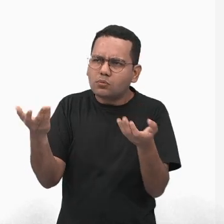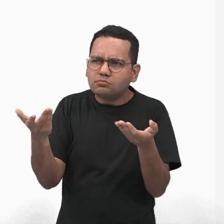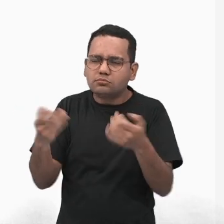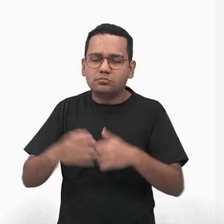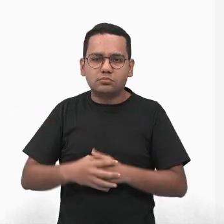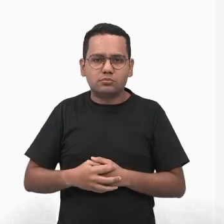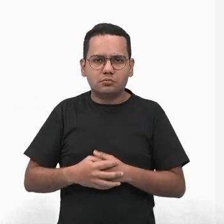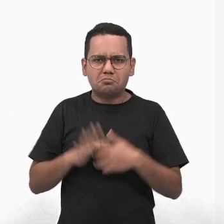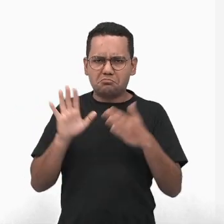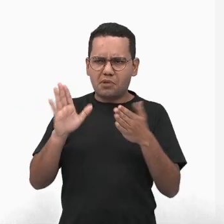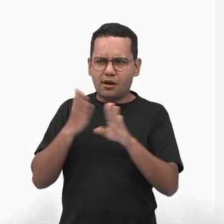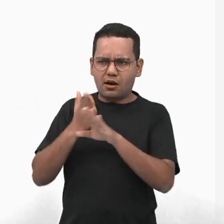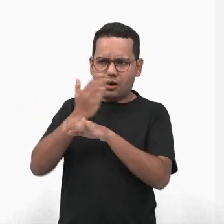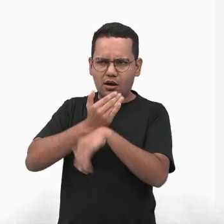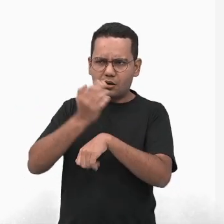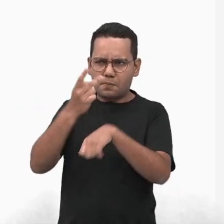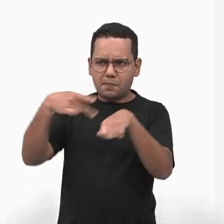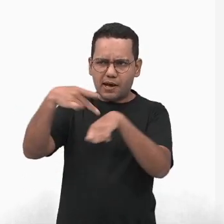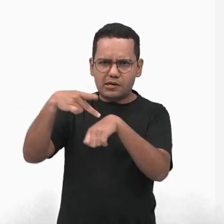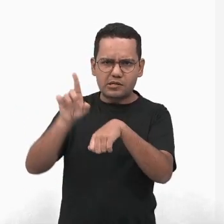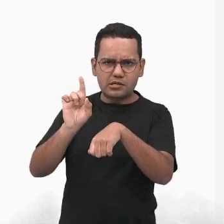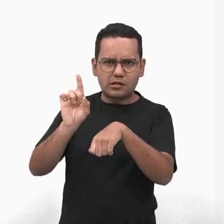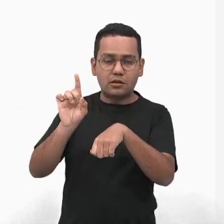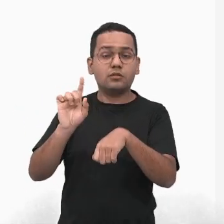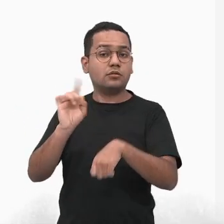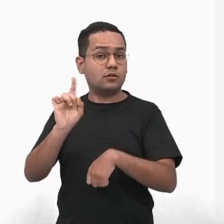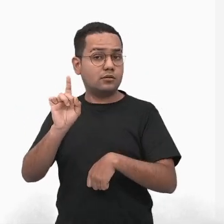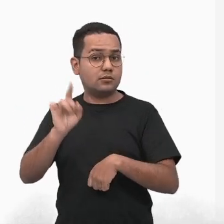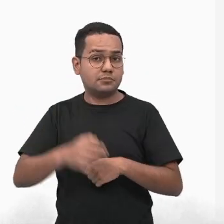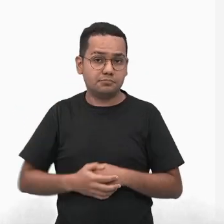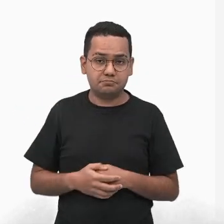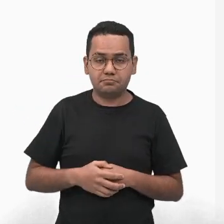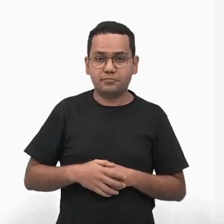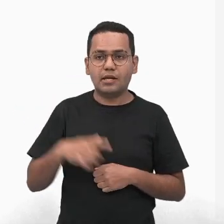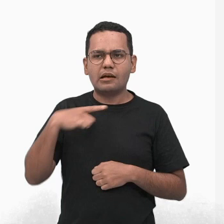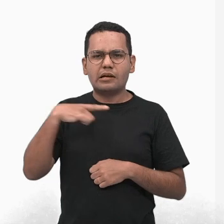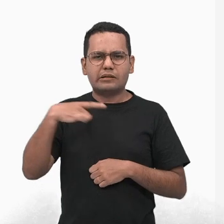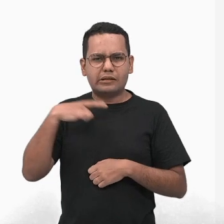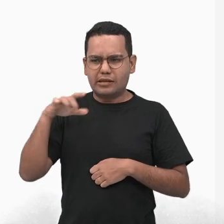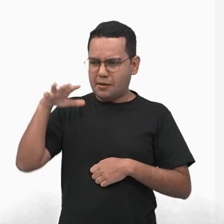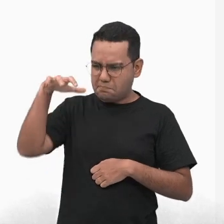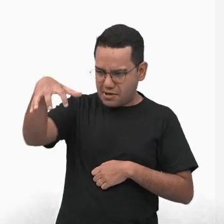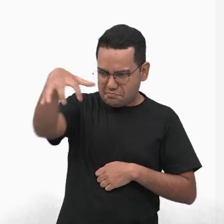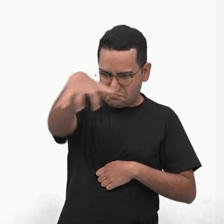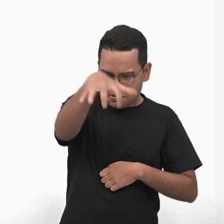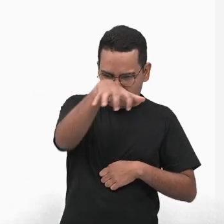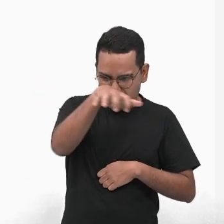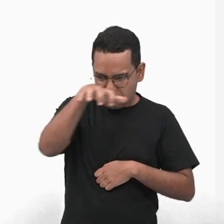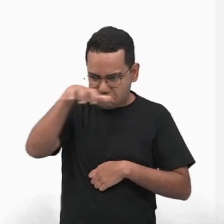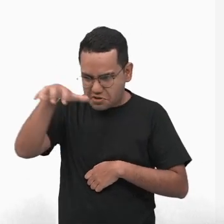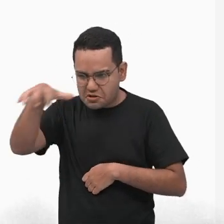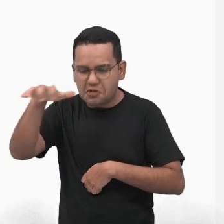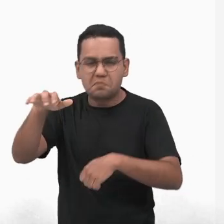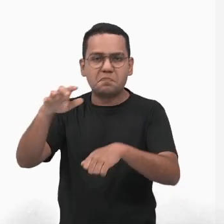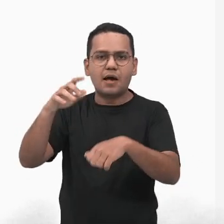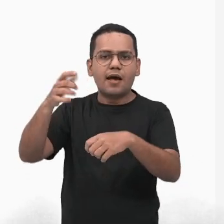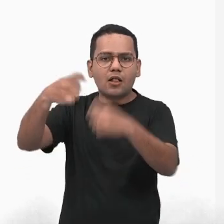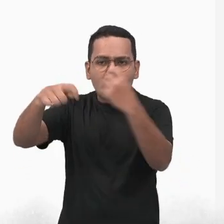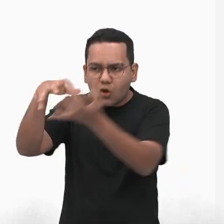não eram países naquela época? Não, galera. Era um emaranhado de estados independentes que tinham